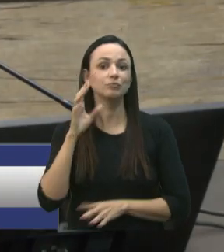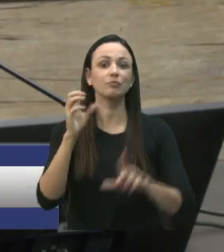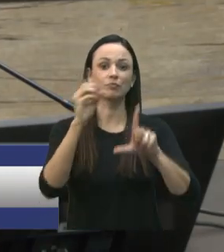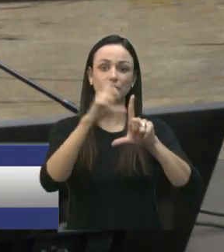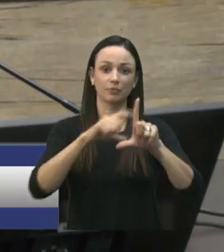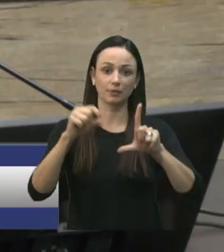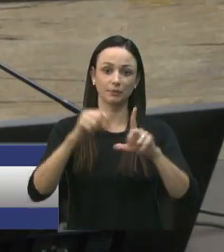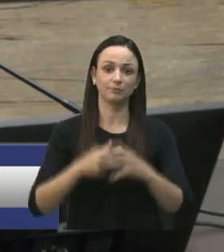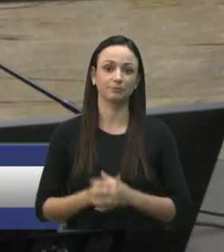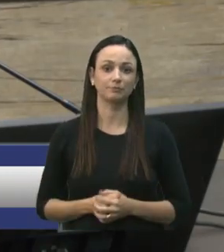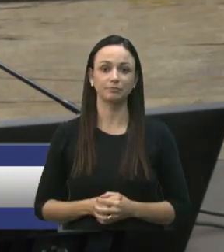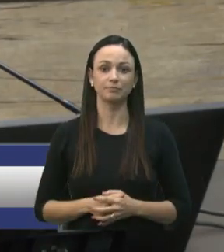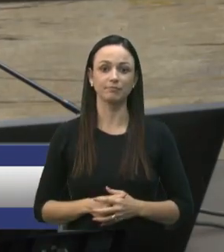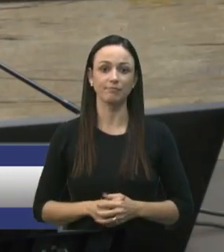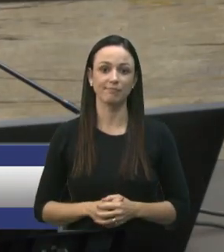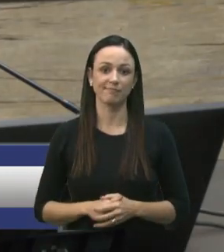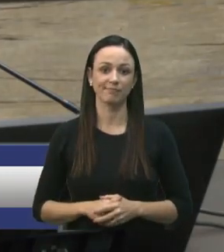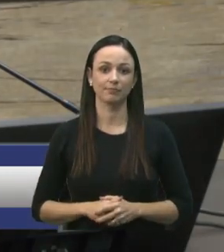Câmara.